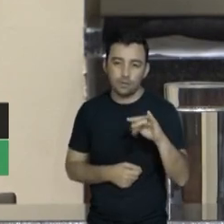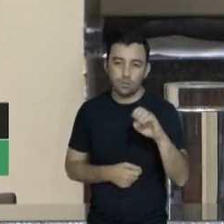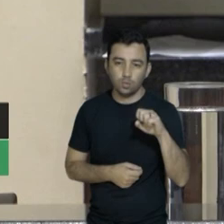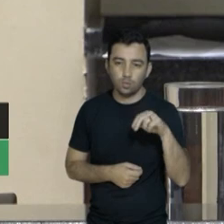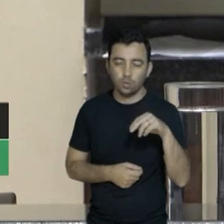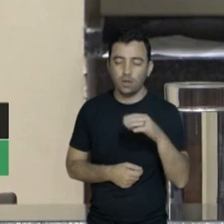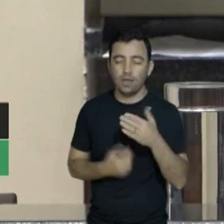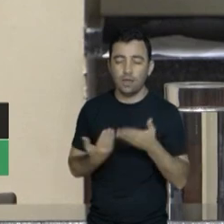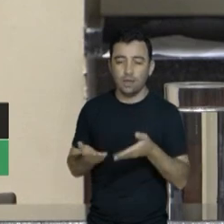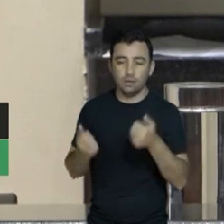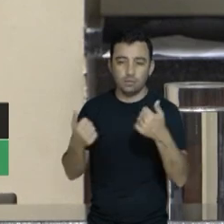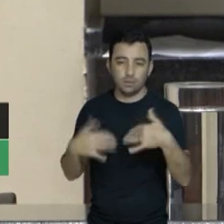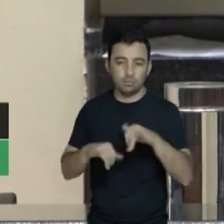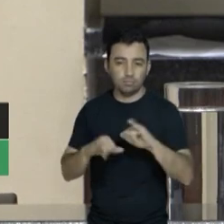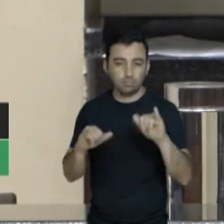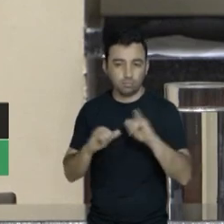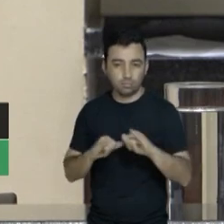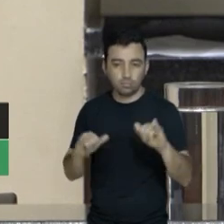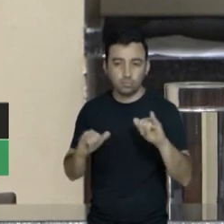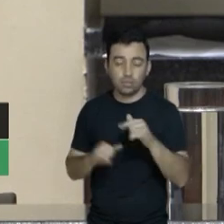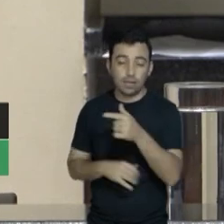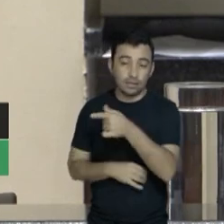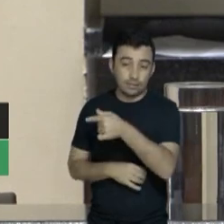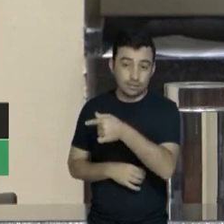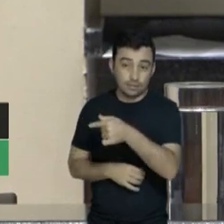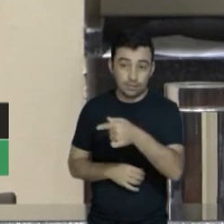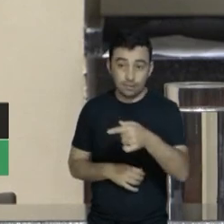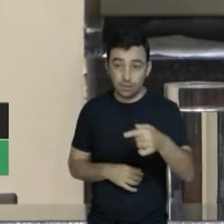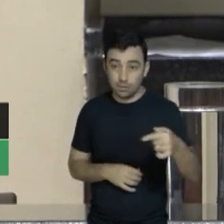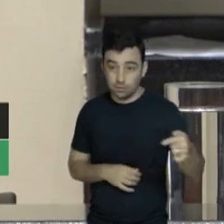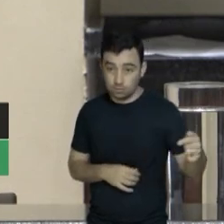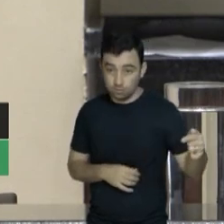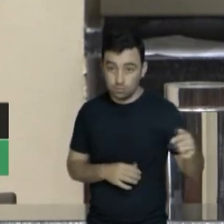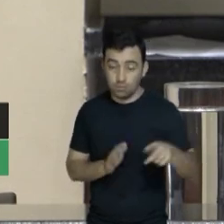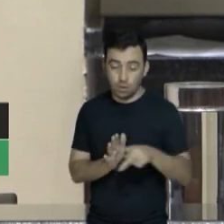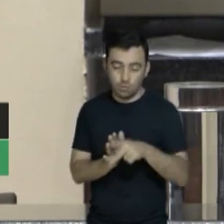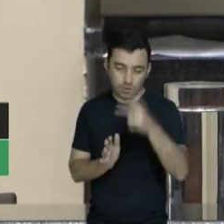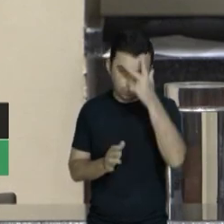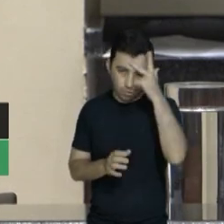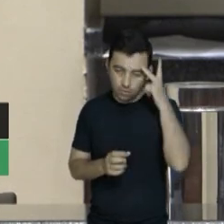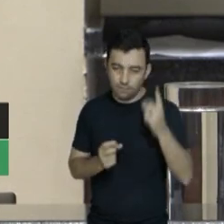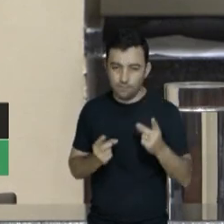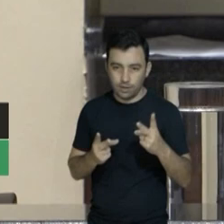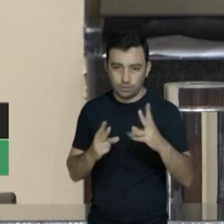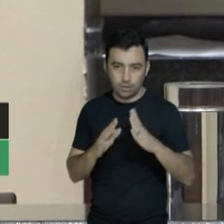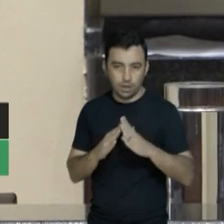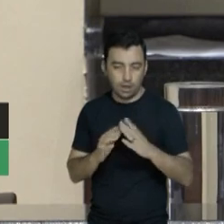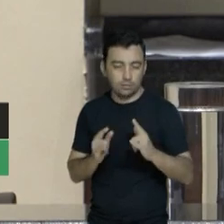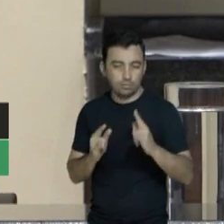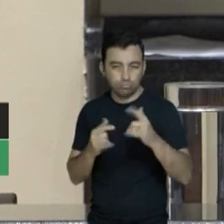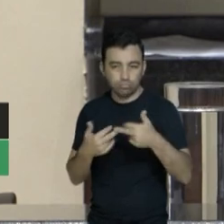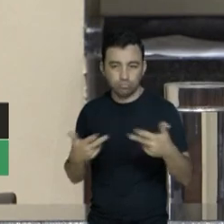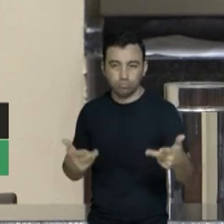para divulgar a Semana do Corretor de Imóveis.